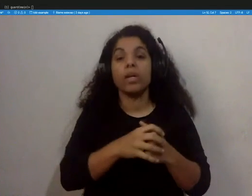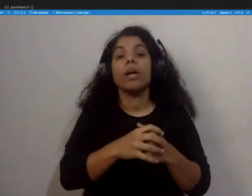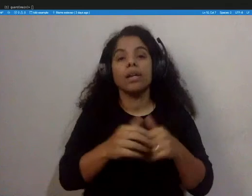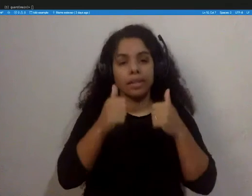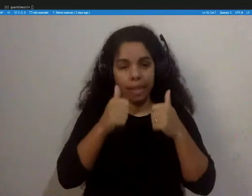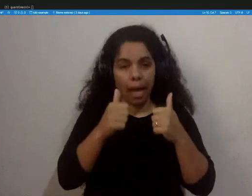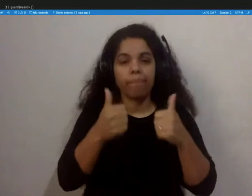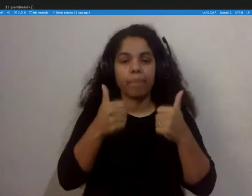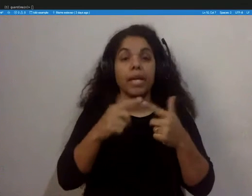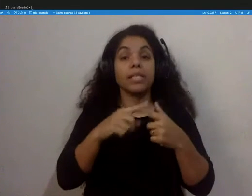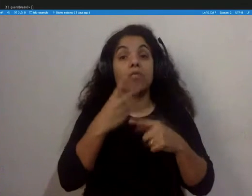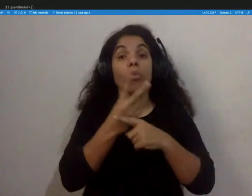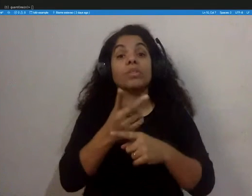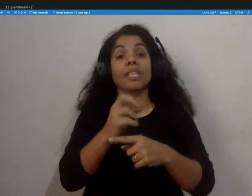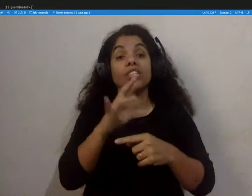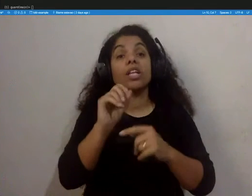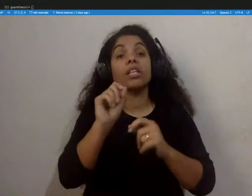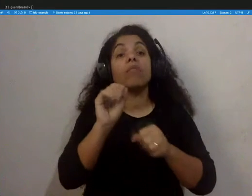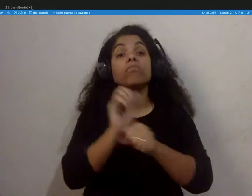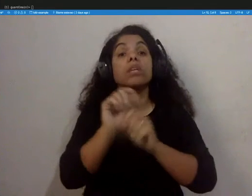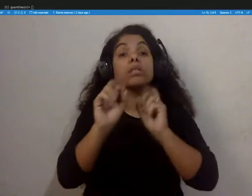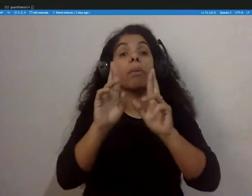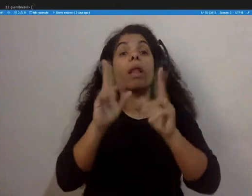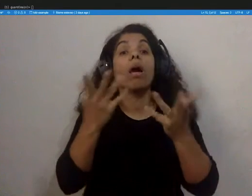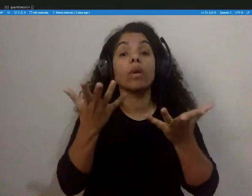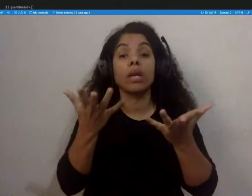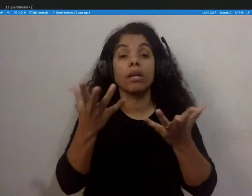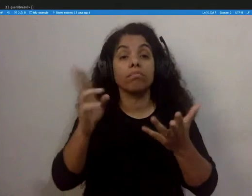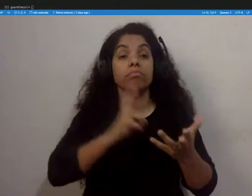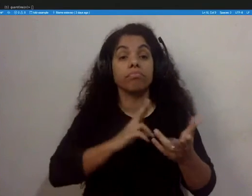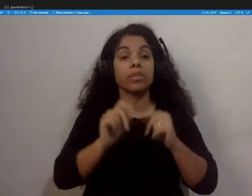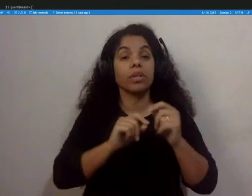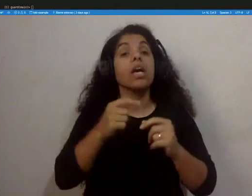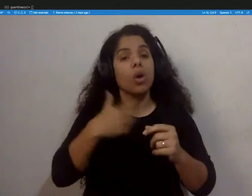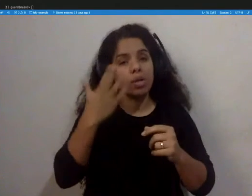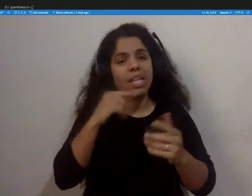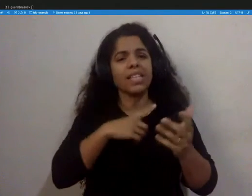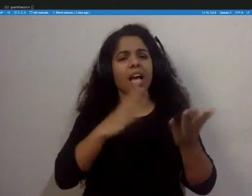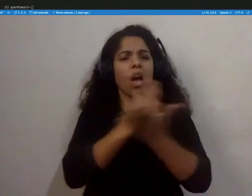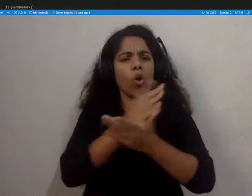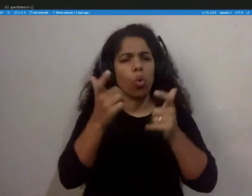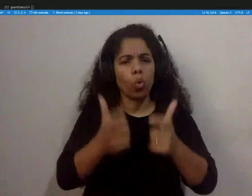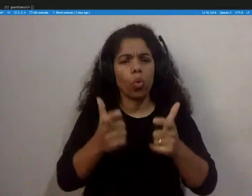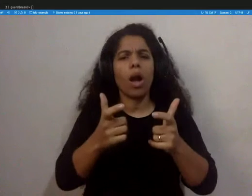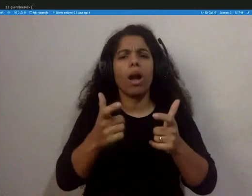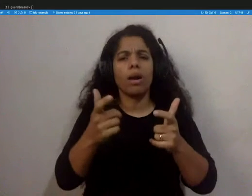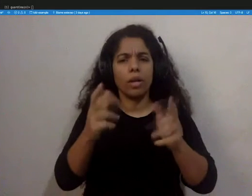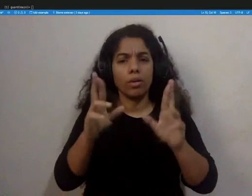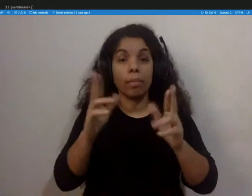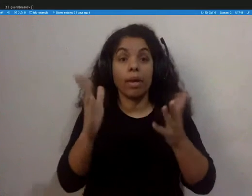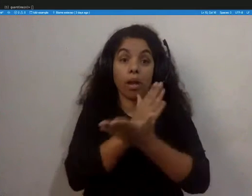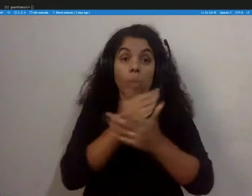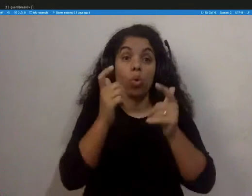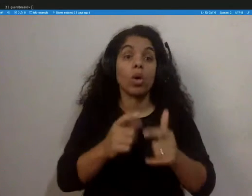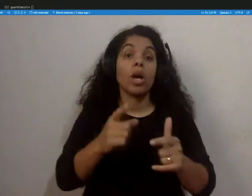Tá, mas beleza, vou buscar o destinatário. O que que eu tenho que esperar? Eu sei que tem algum lugar, então eu espero que em algum lugar